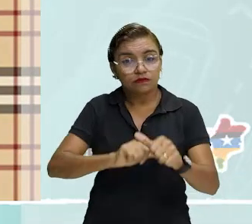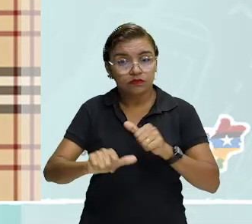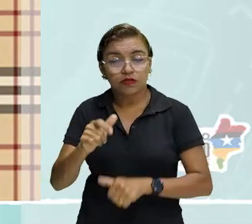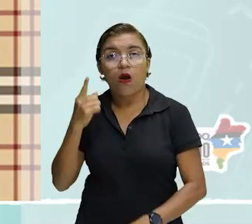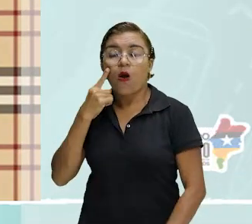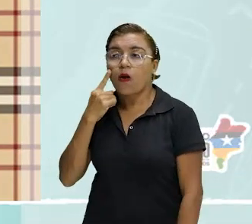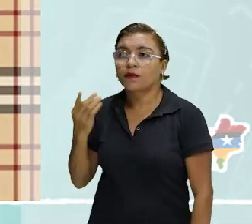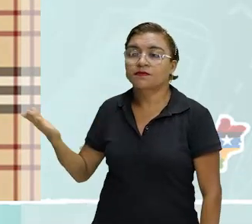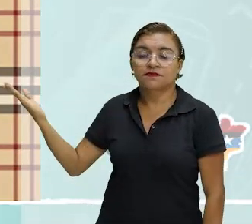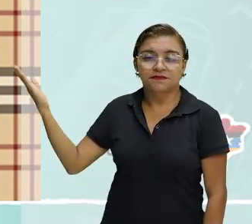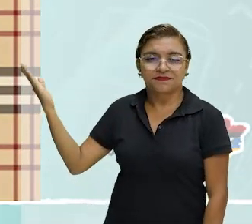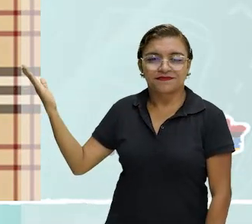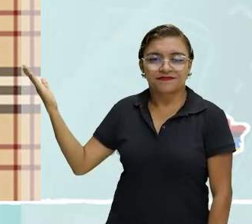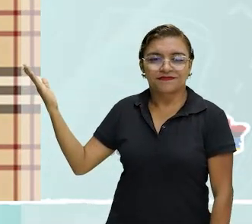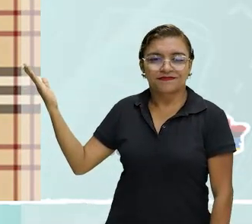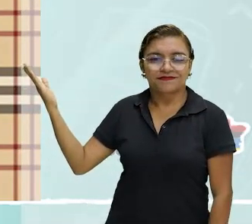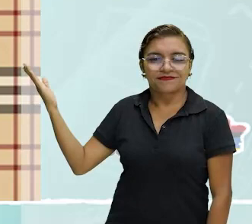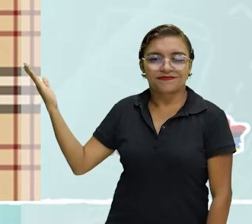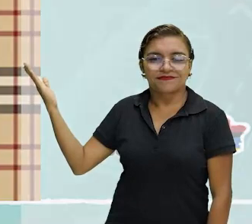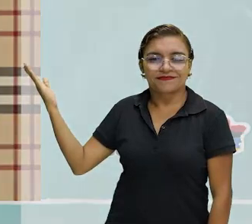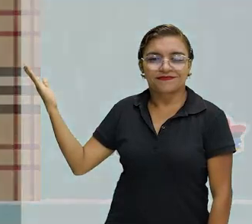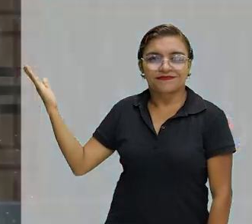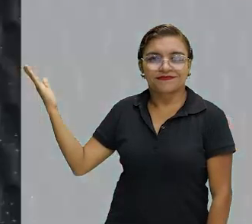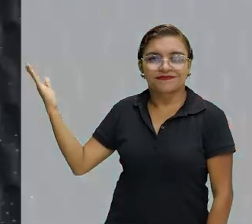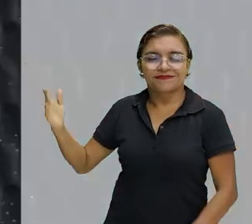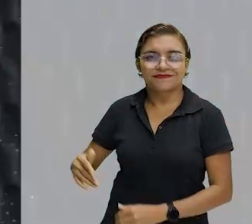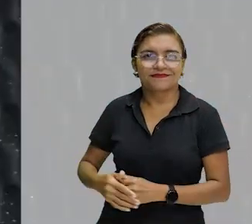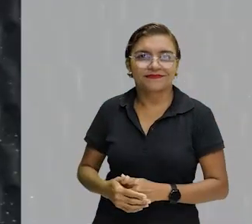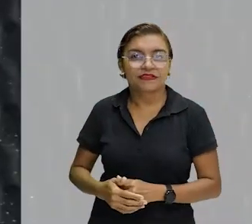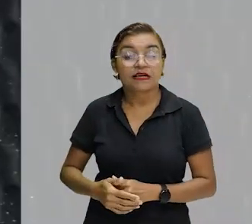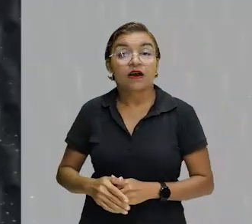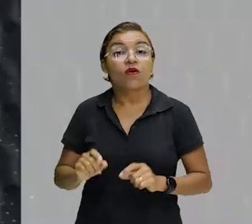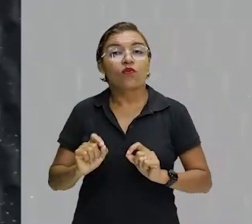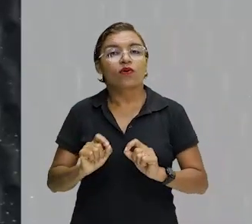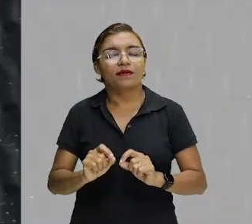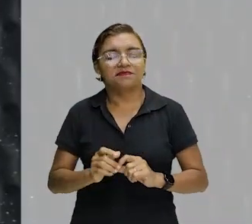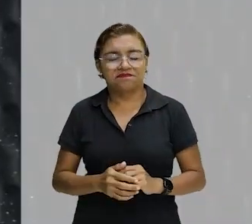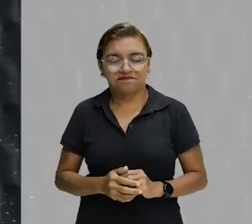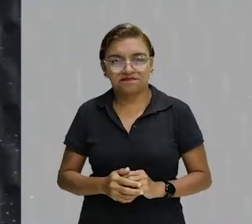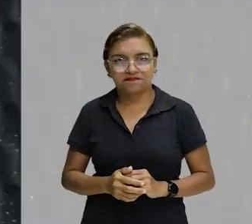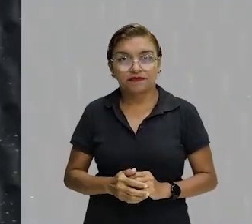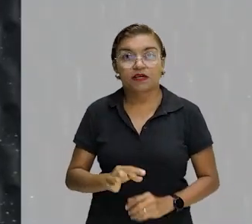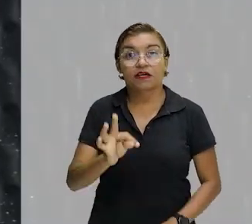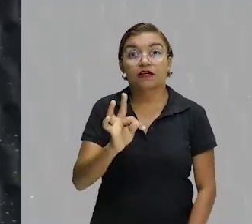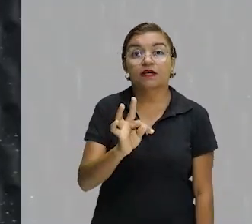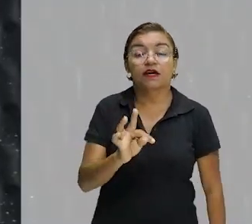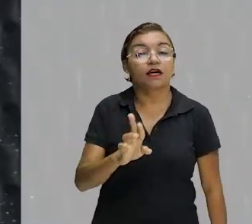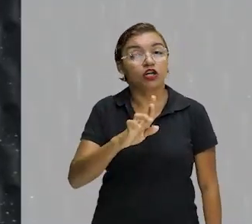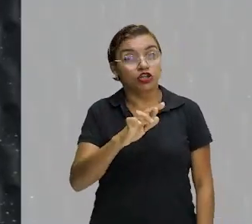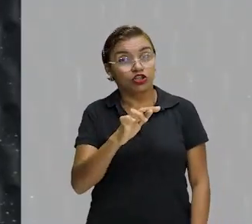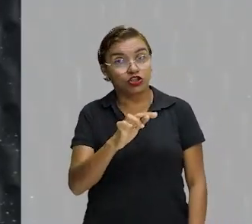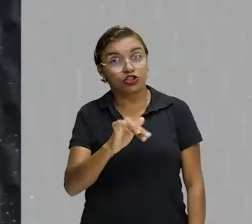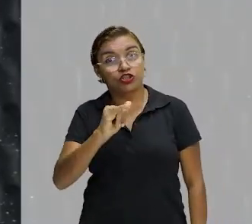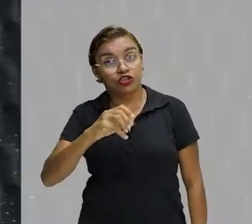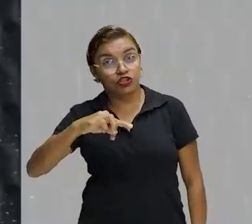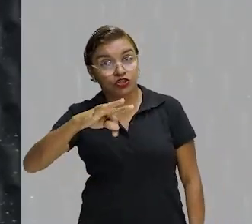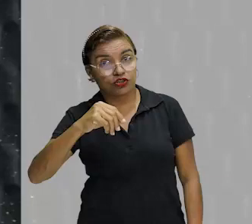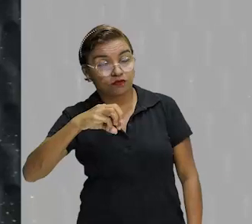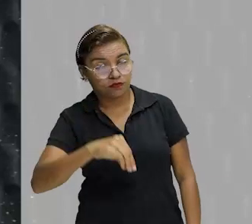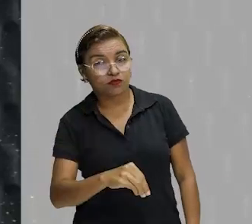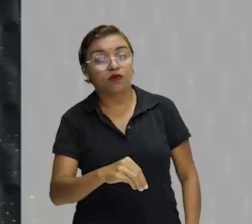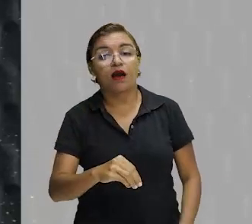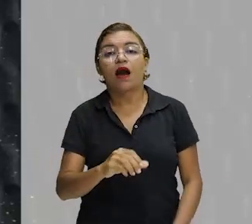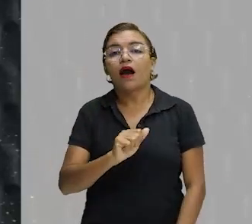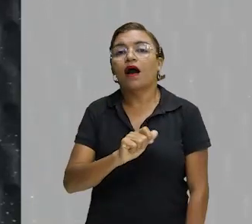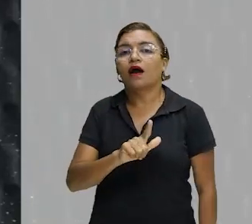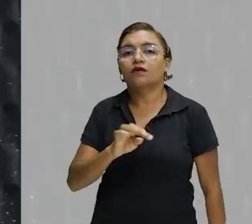aluno meu que estava usando, eu tirei a foto. Não é piada. Se bem que talvez seja verdade. Ritmo alternado. As figuras se repetem de 2